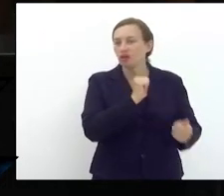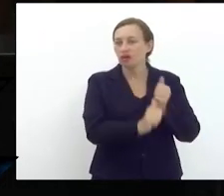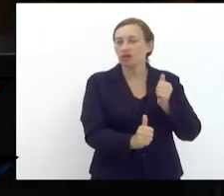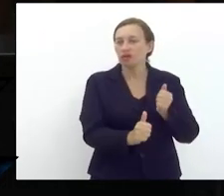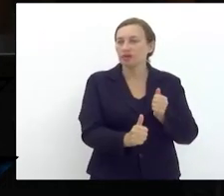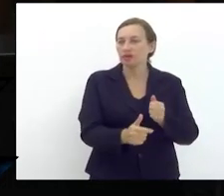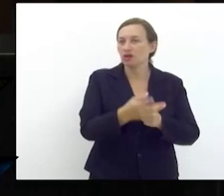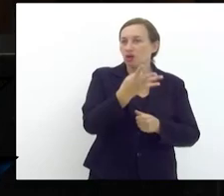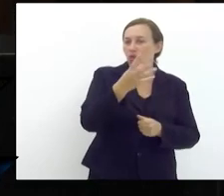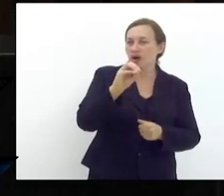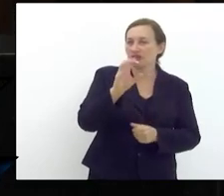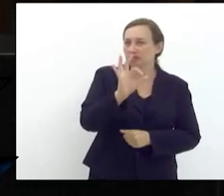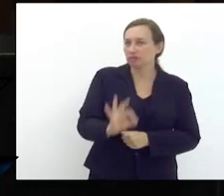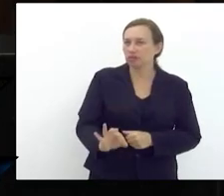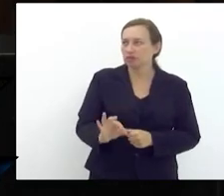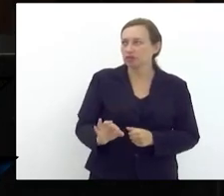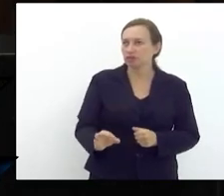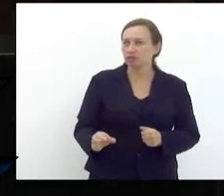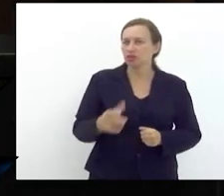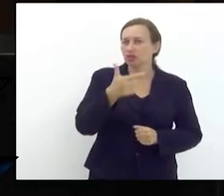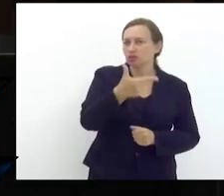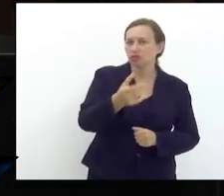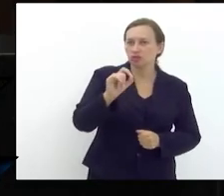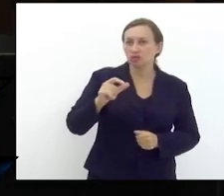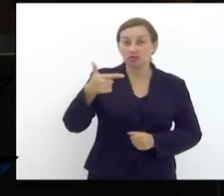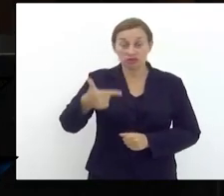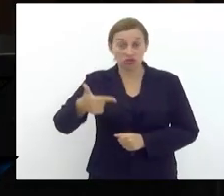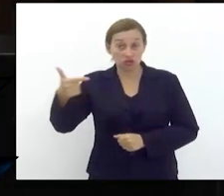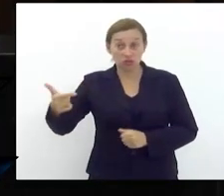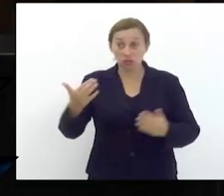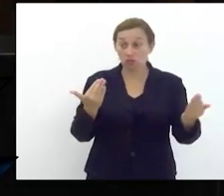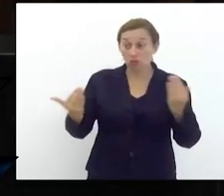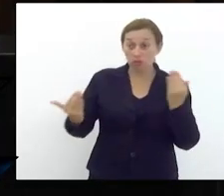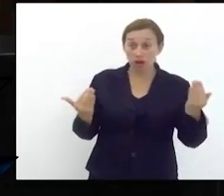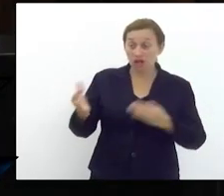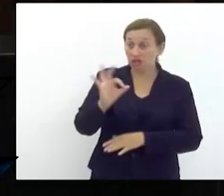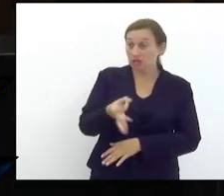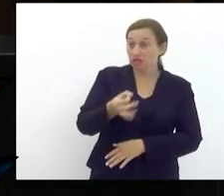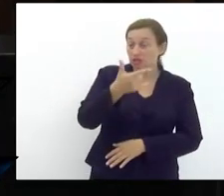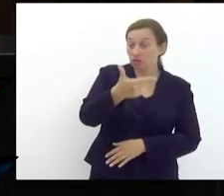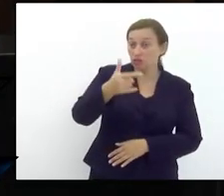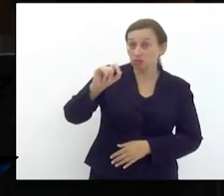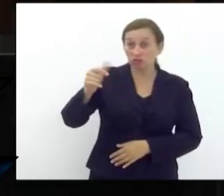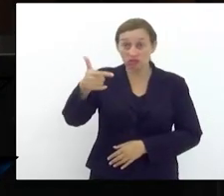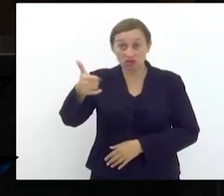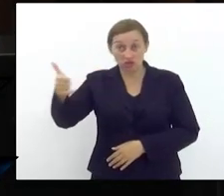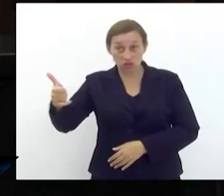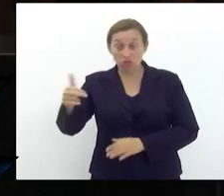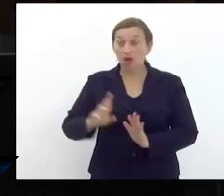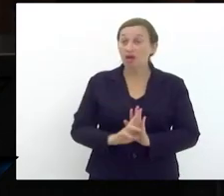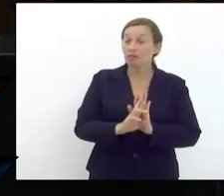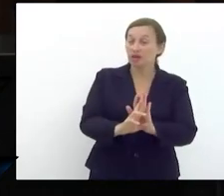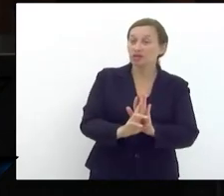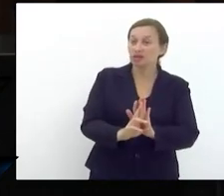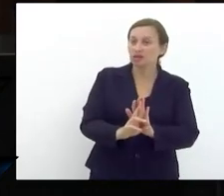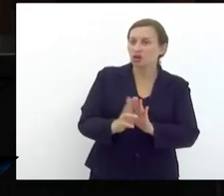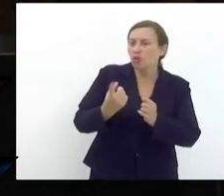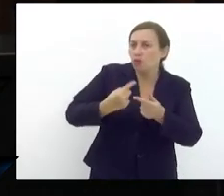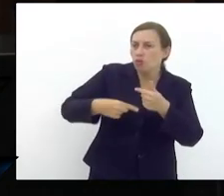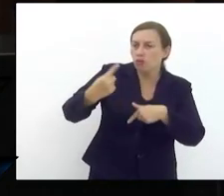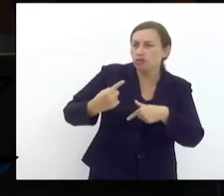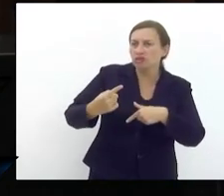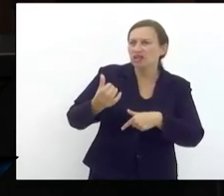de 40% em 2022 quando comparado obviamente com 2021 isso representa um salto